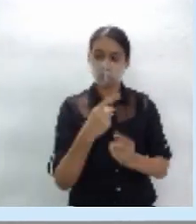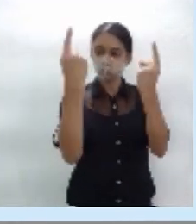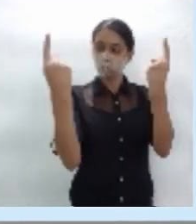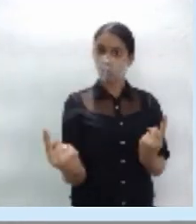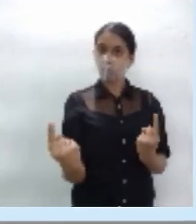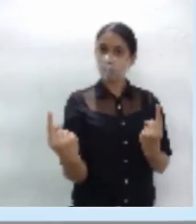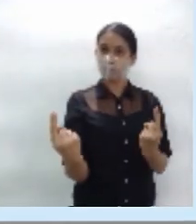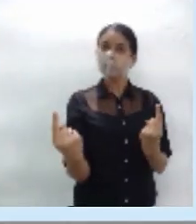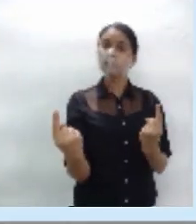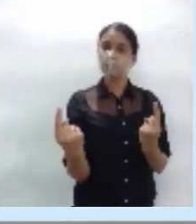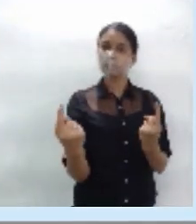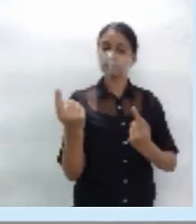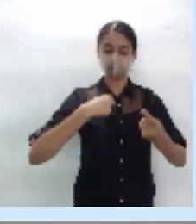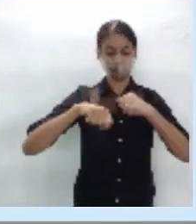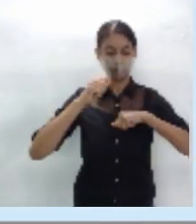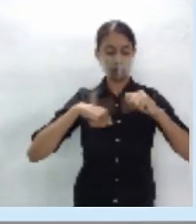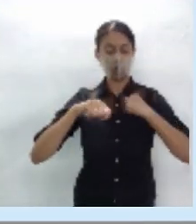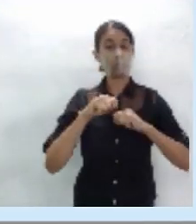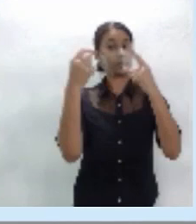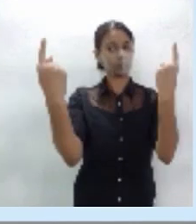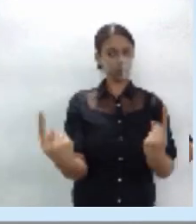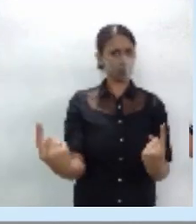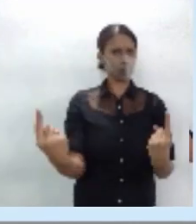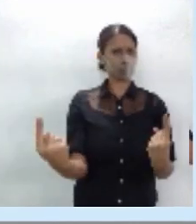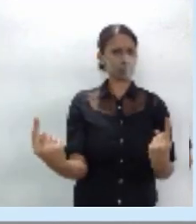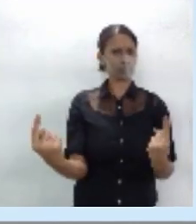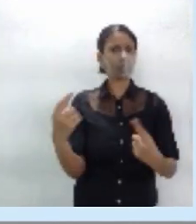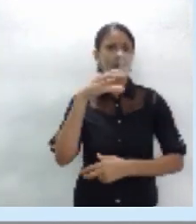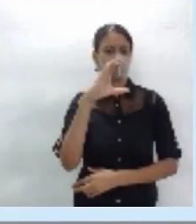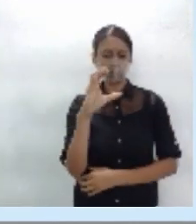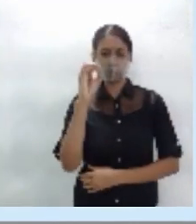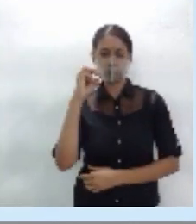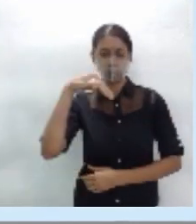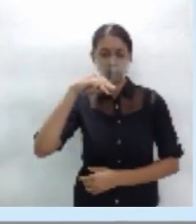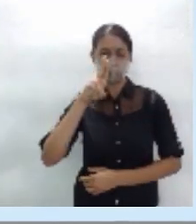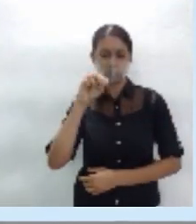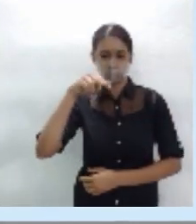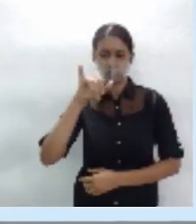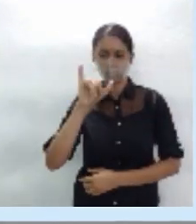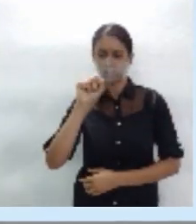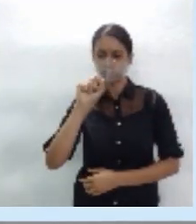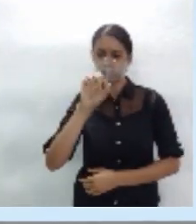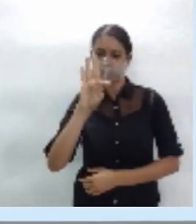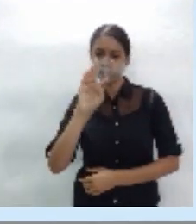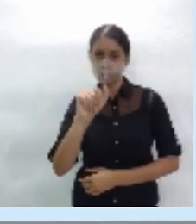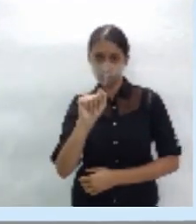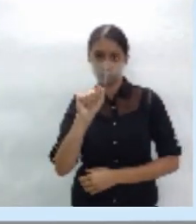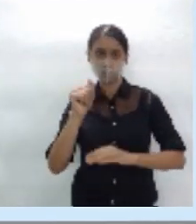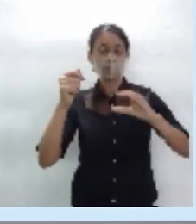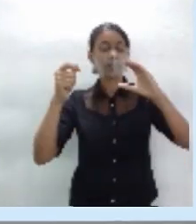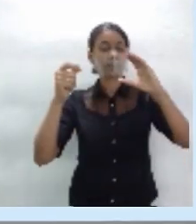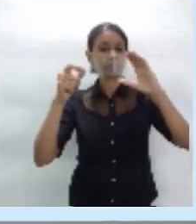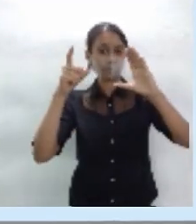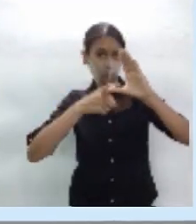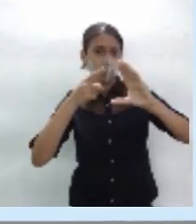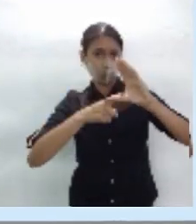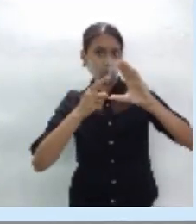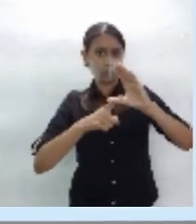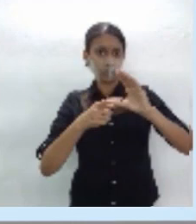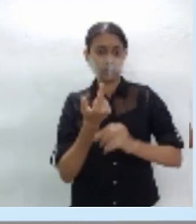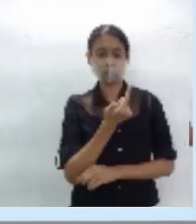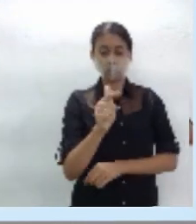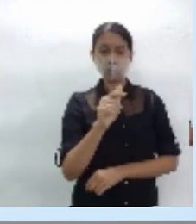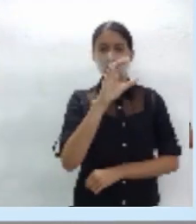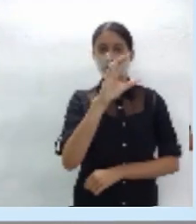dois sistemas econômicos, os comunistas e os capitalistas. Então, o que é que